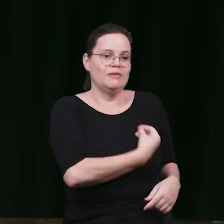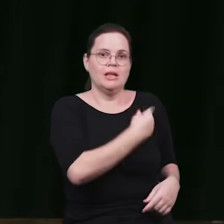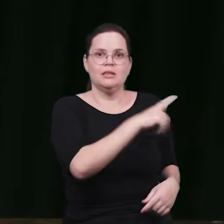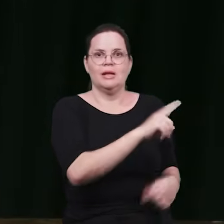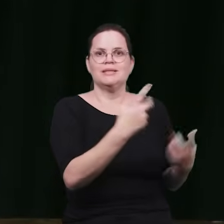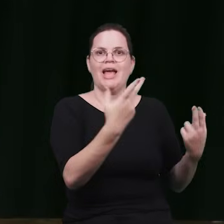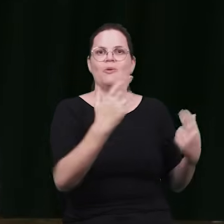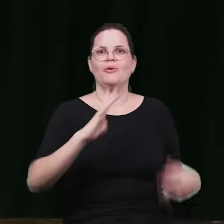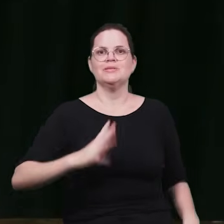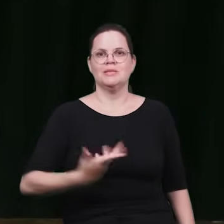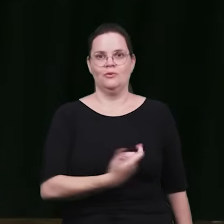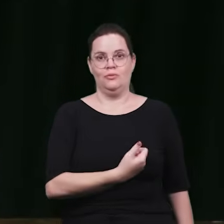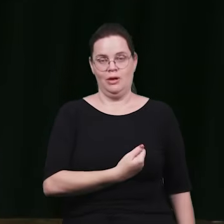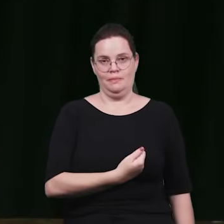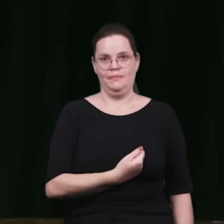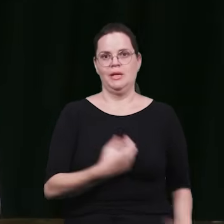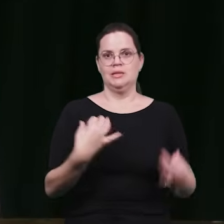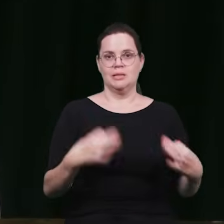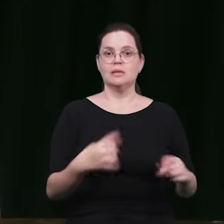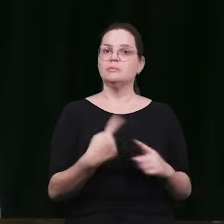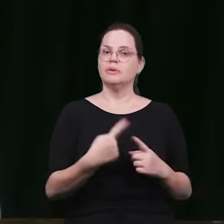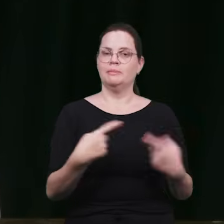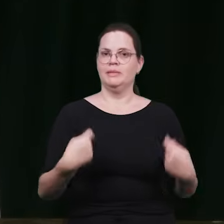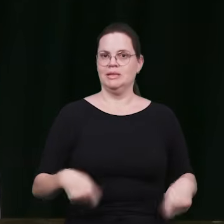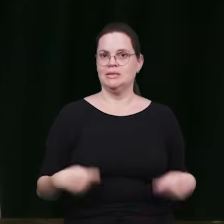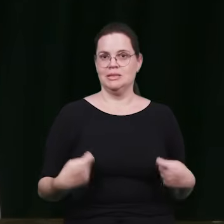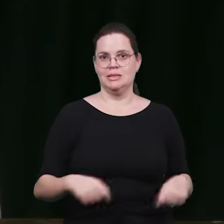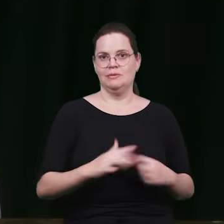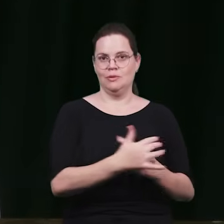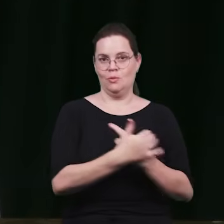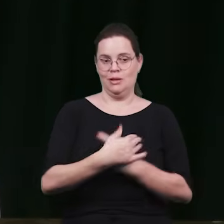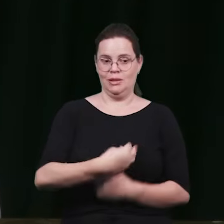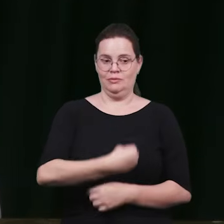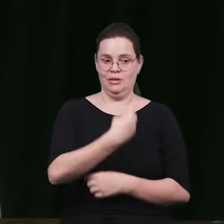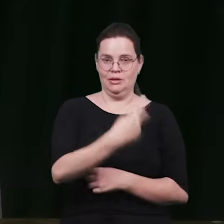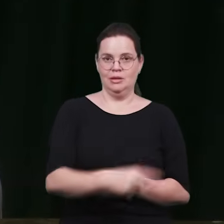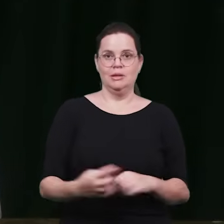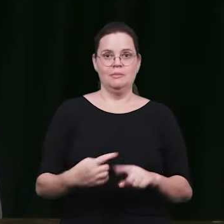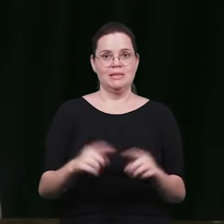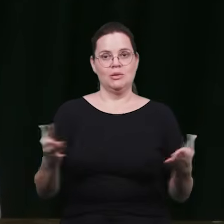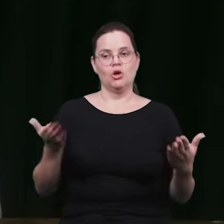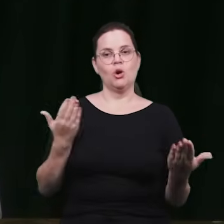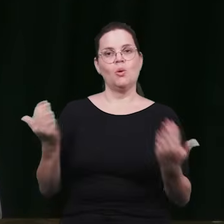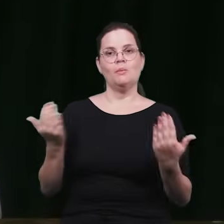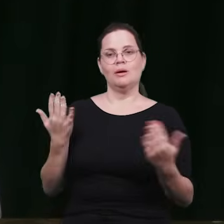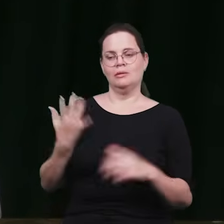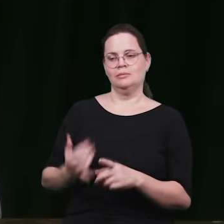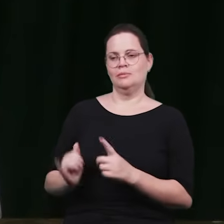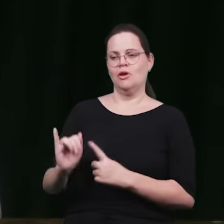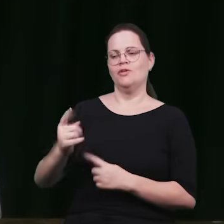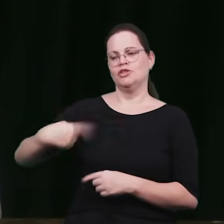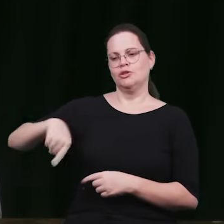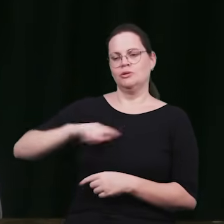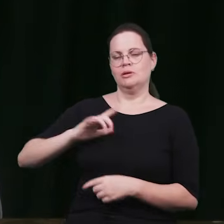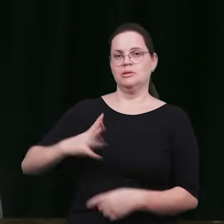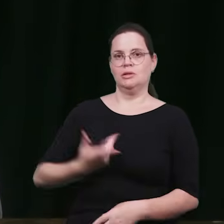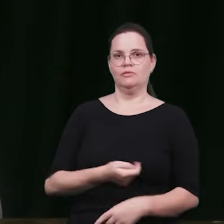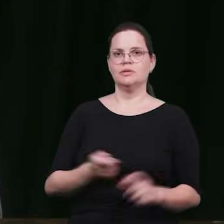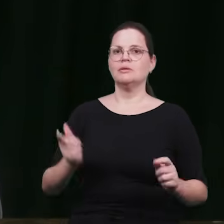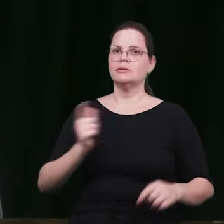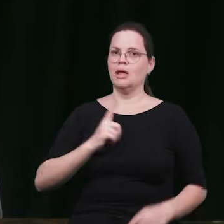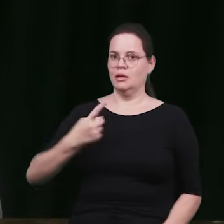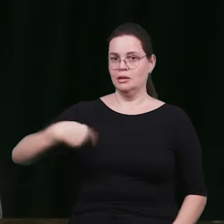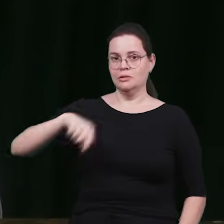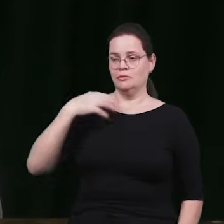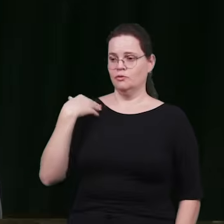está se referindo ao seu povo, à sua igreja, aos seus escolhidos. E nós fomos comissionados para isso. Agora,